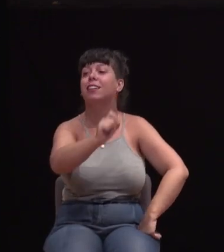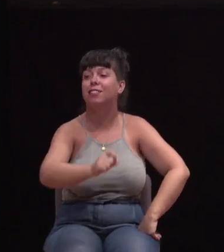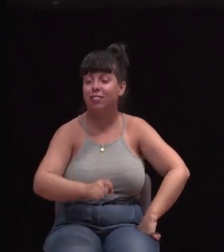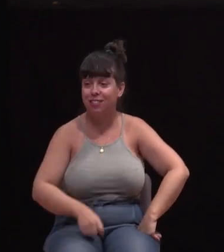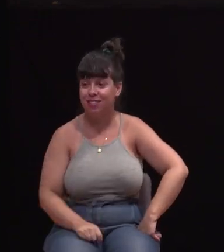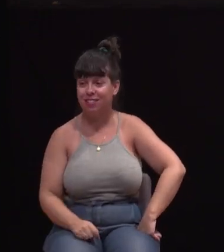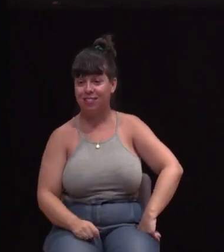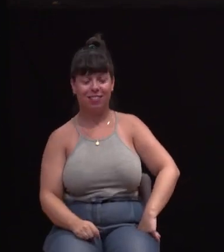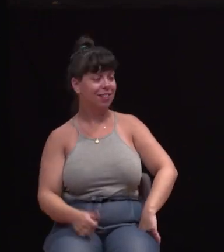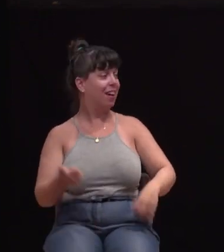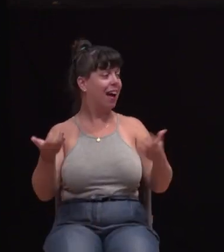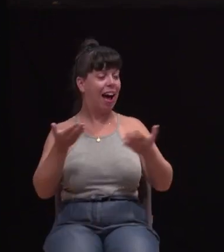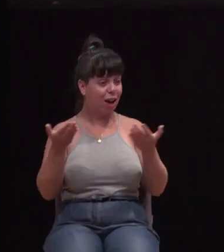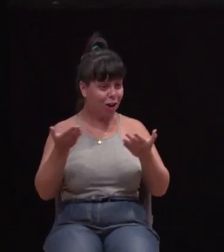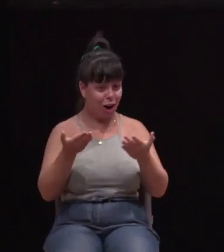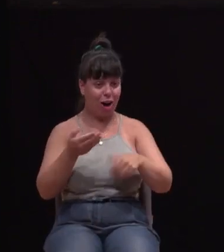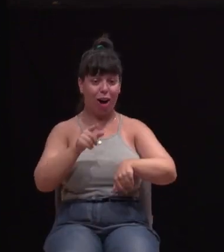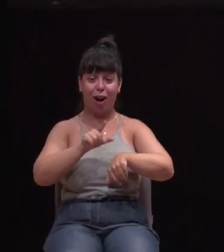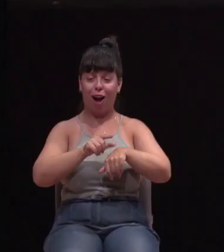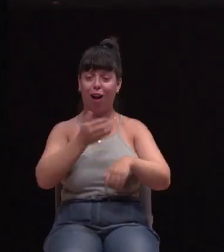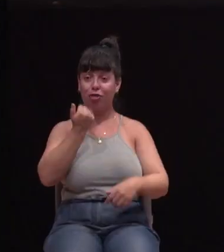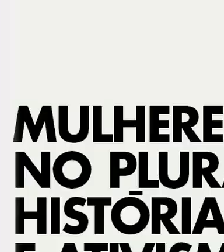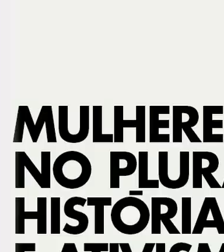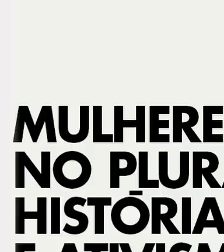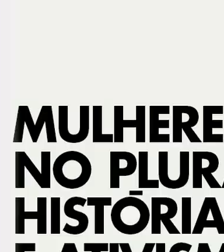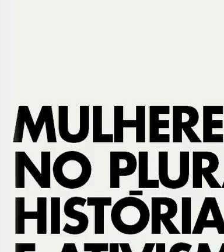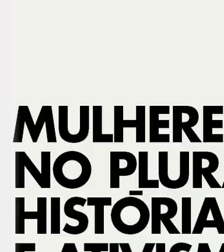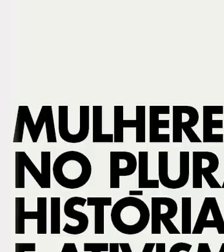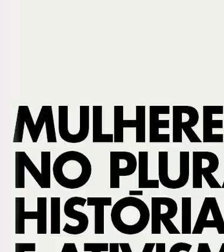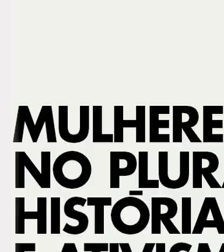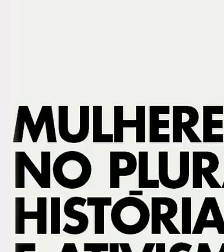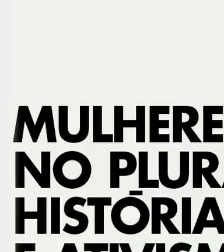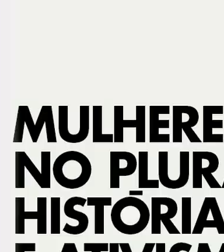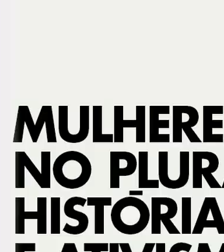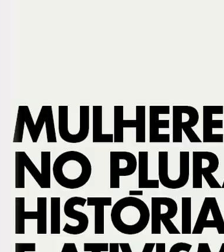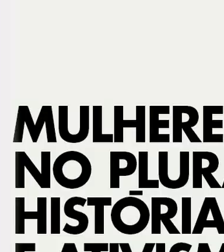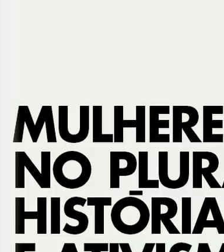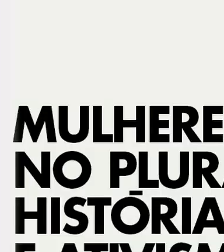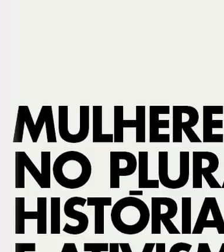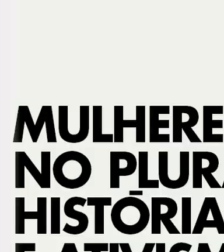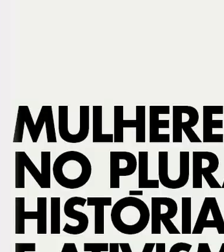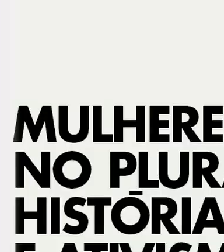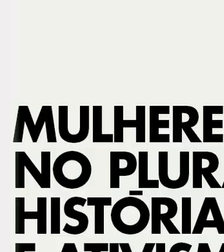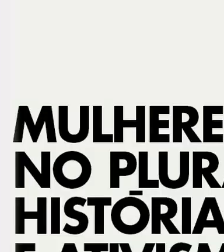Agora é a hora do almoço da feijoada, né? Então, todo mundo liberado, então,